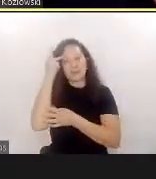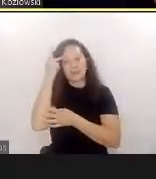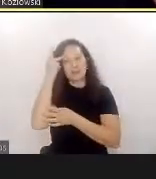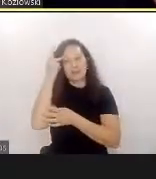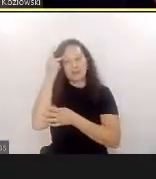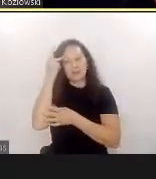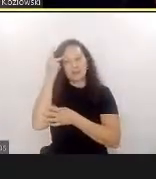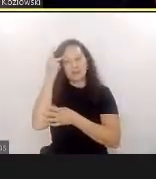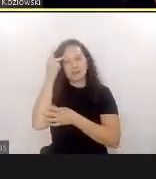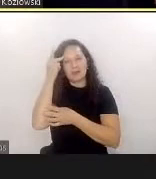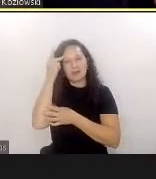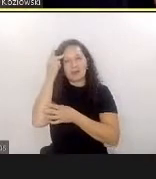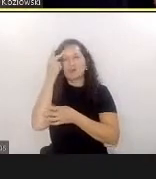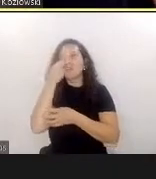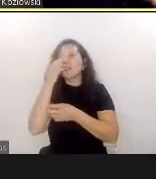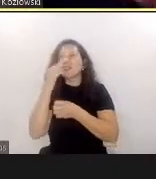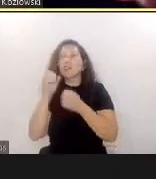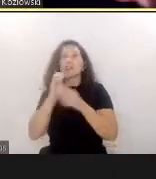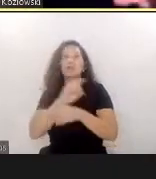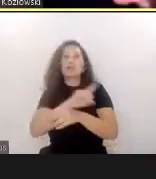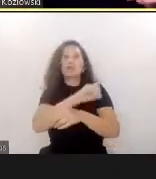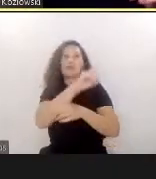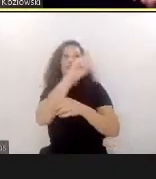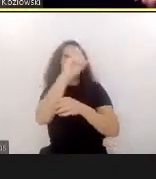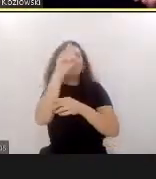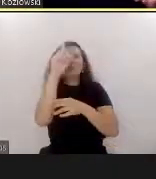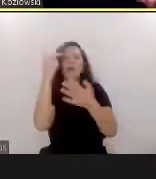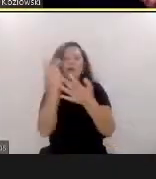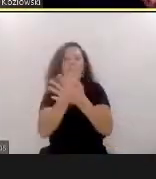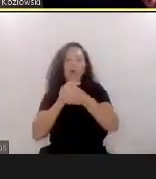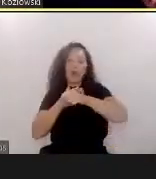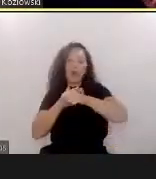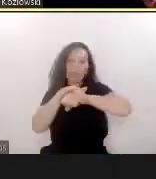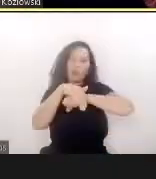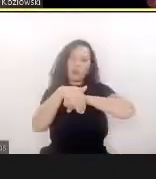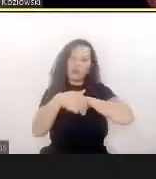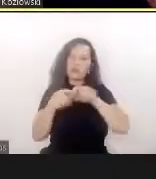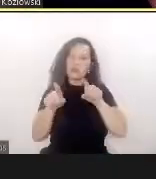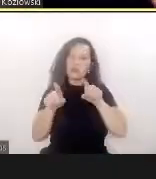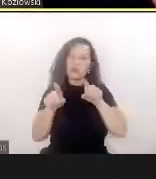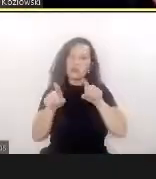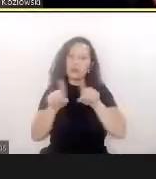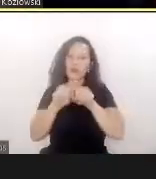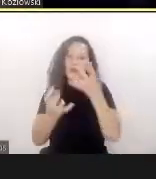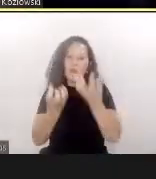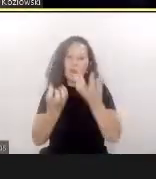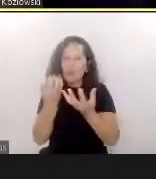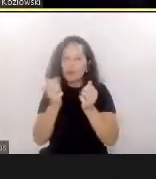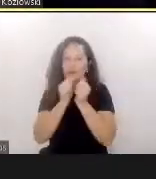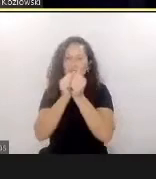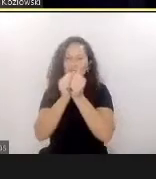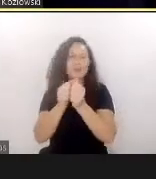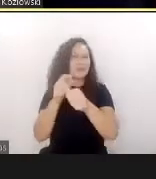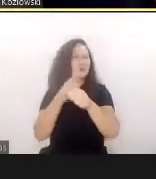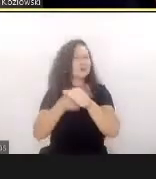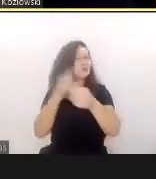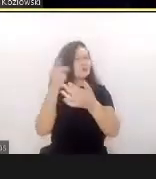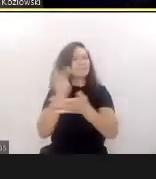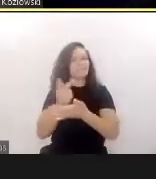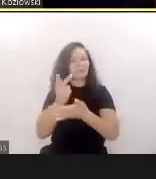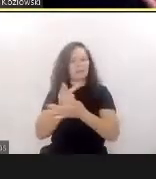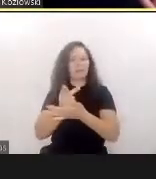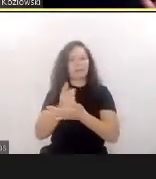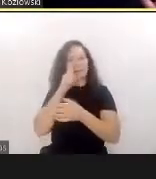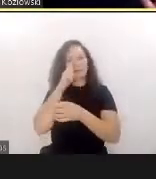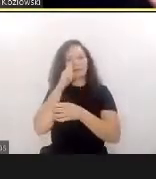quantidade de fogo num momento só. Então, em parceria com o